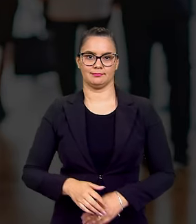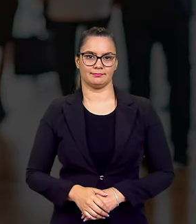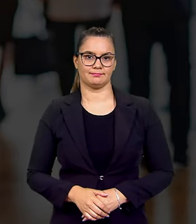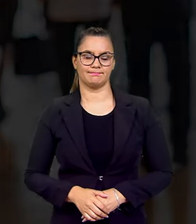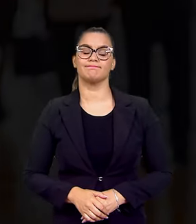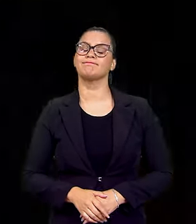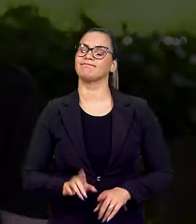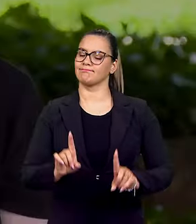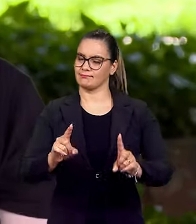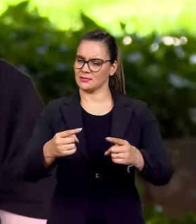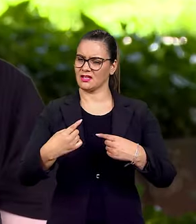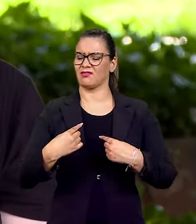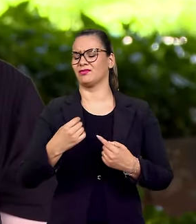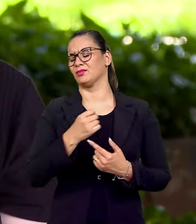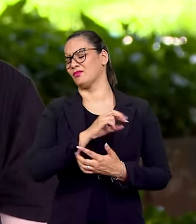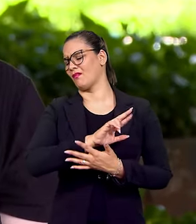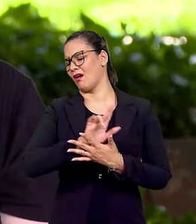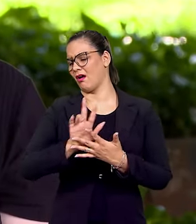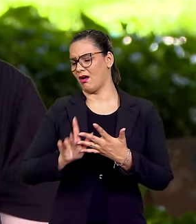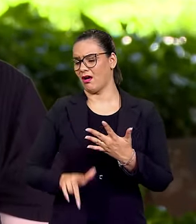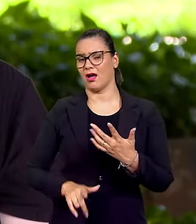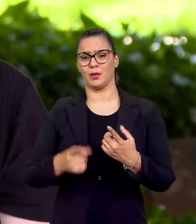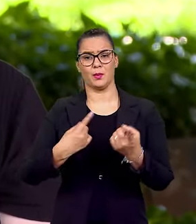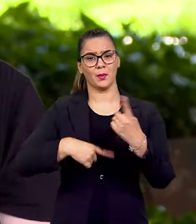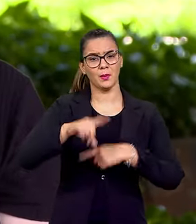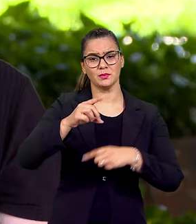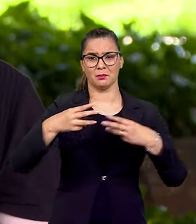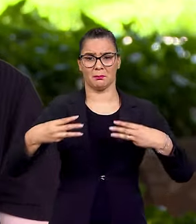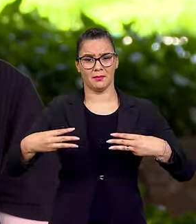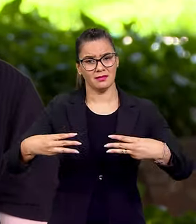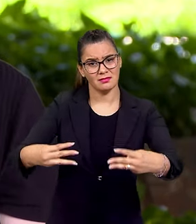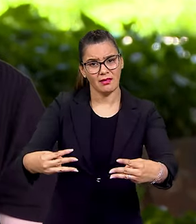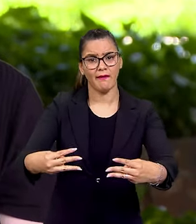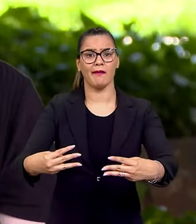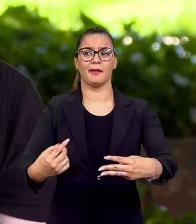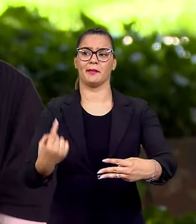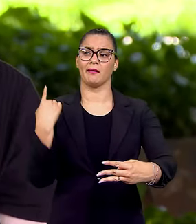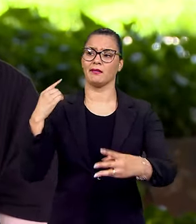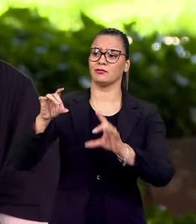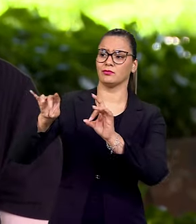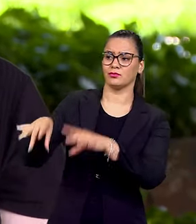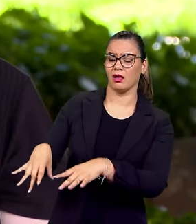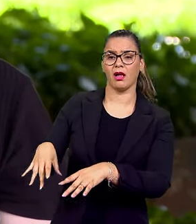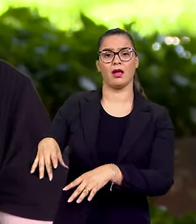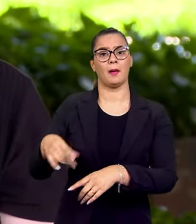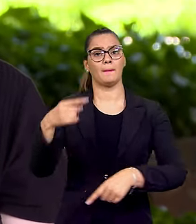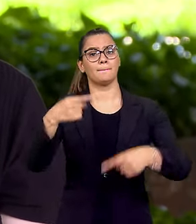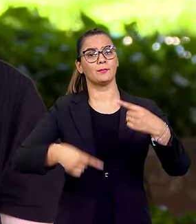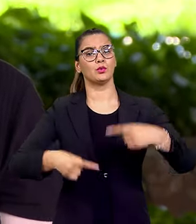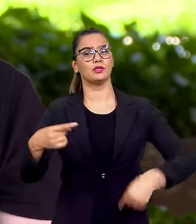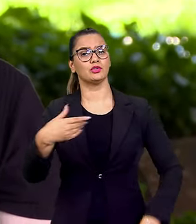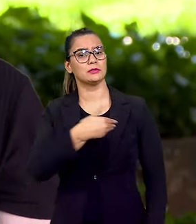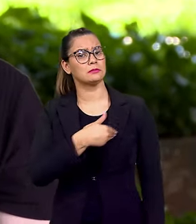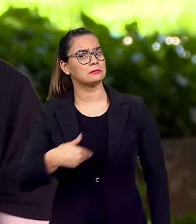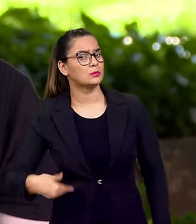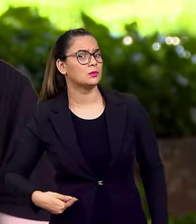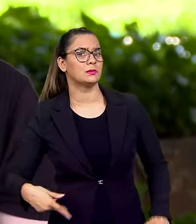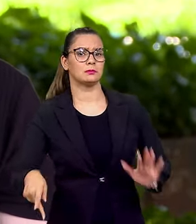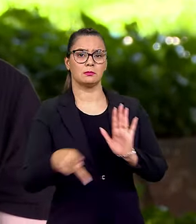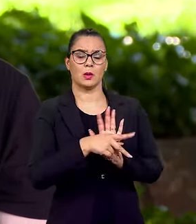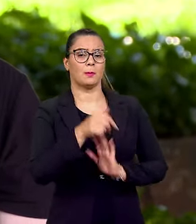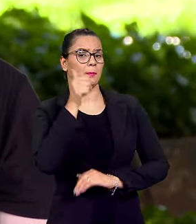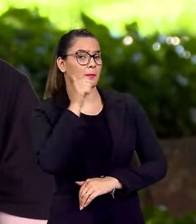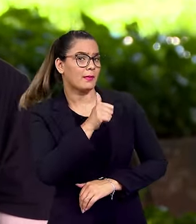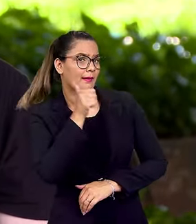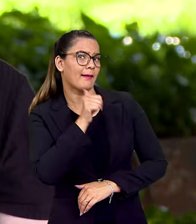10 juízes. São muitos os desafios, né, de reconstruir ministérios que foram deixados de lado, políticas